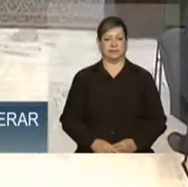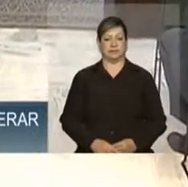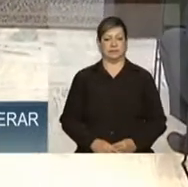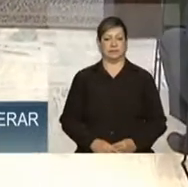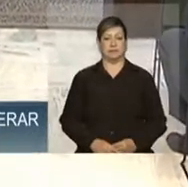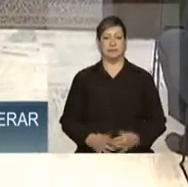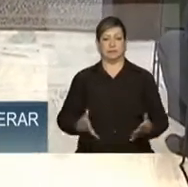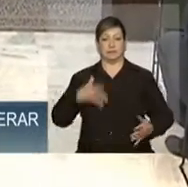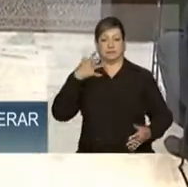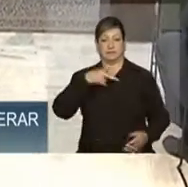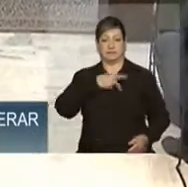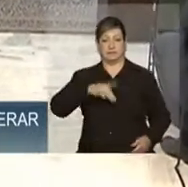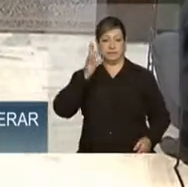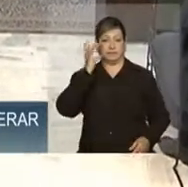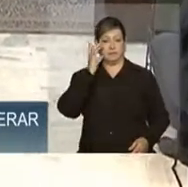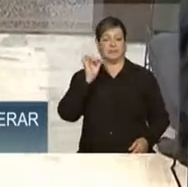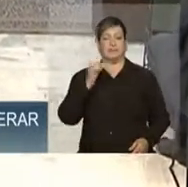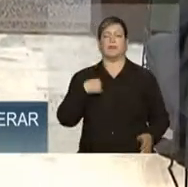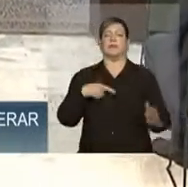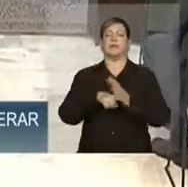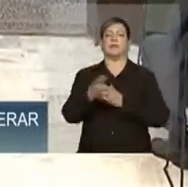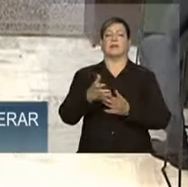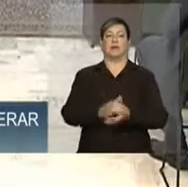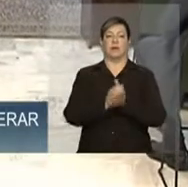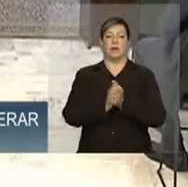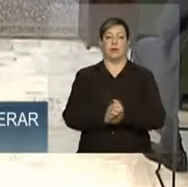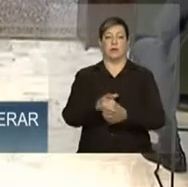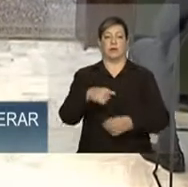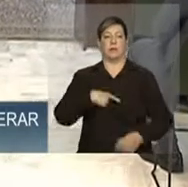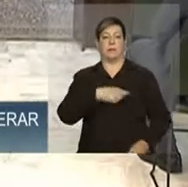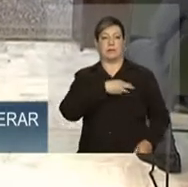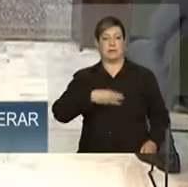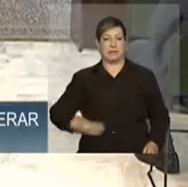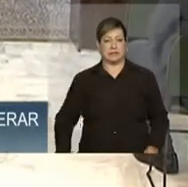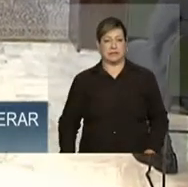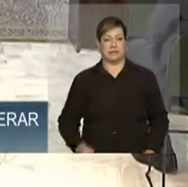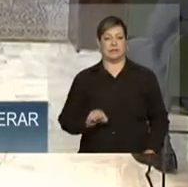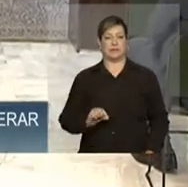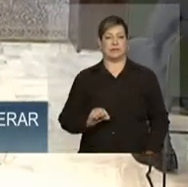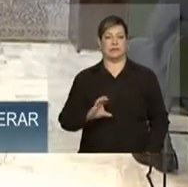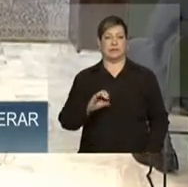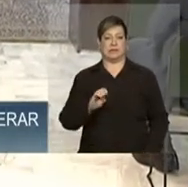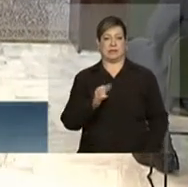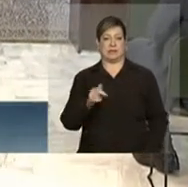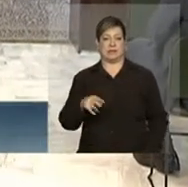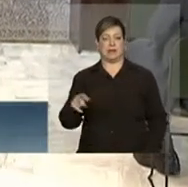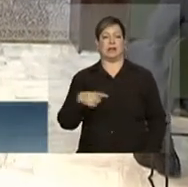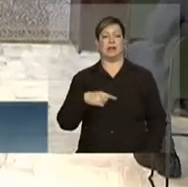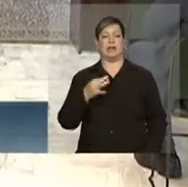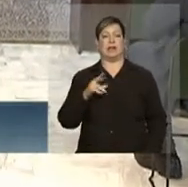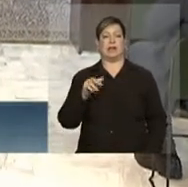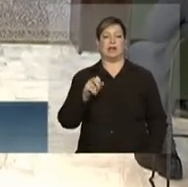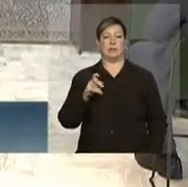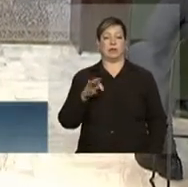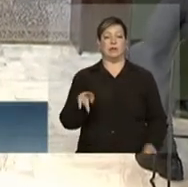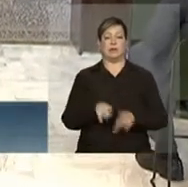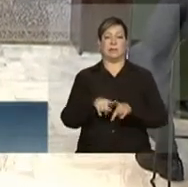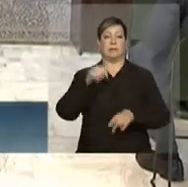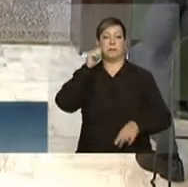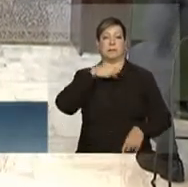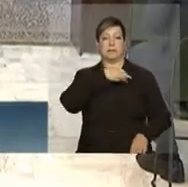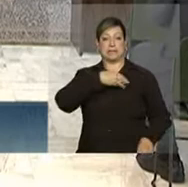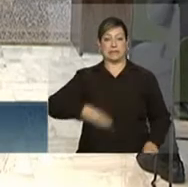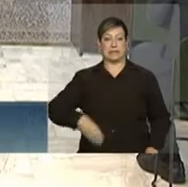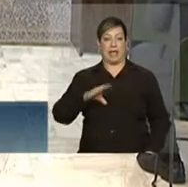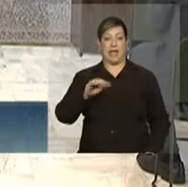Eu queria cumprimentar o ministro César Borges, dos Transportes, cumprimentar a ministra-chefe da Casa